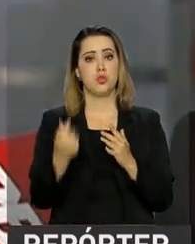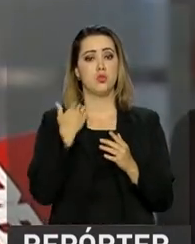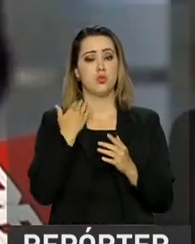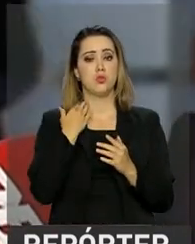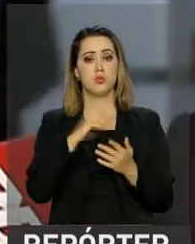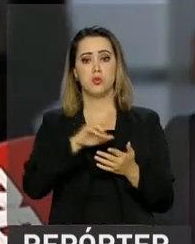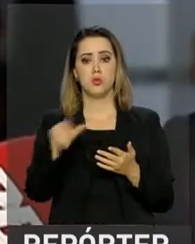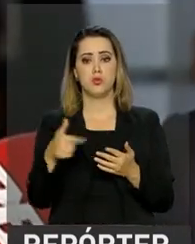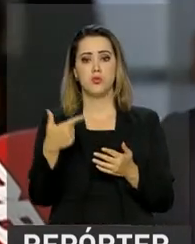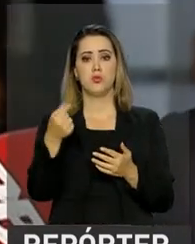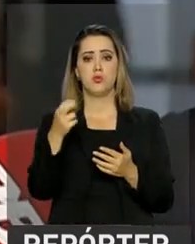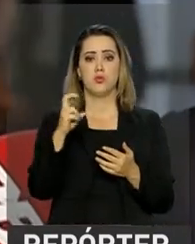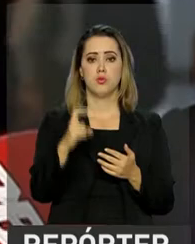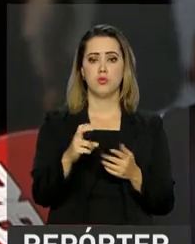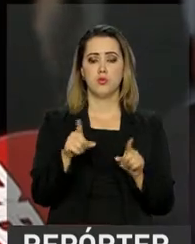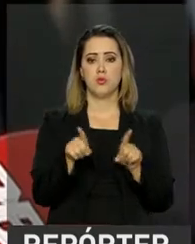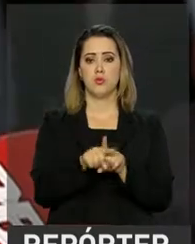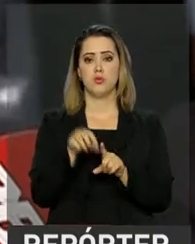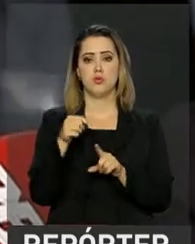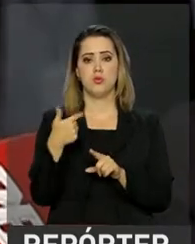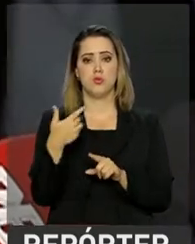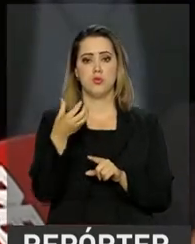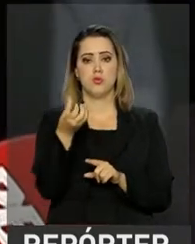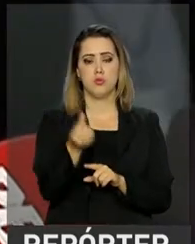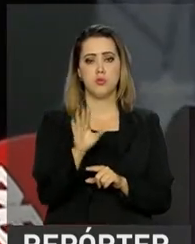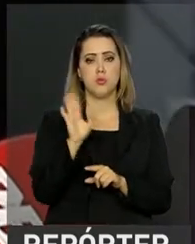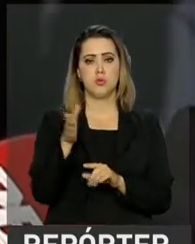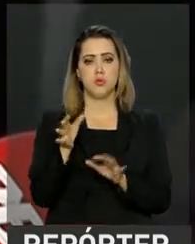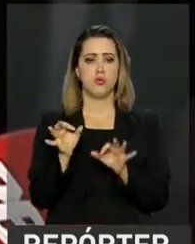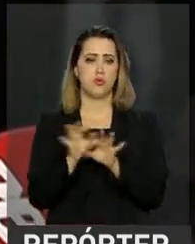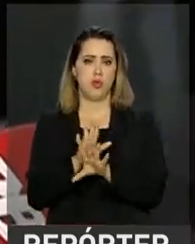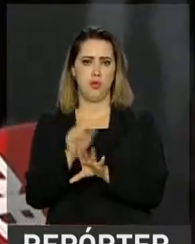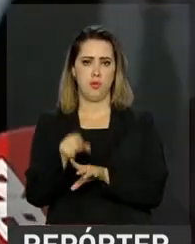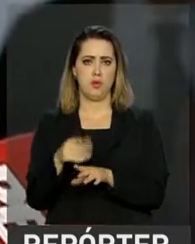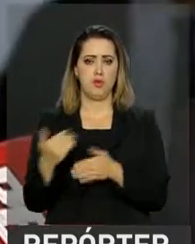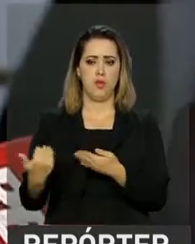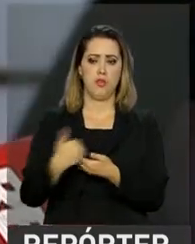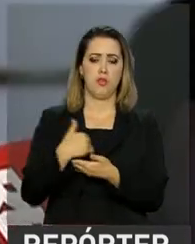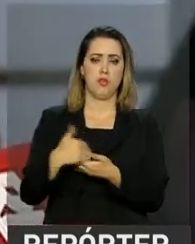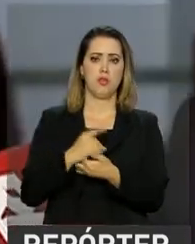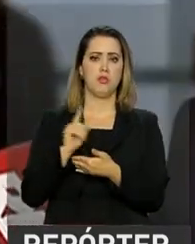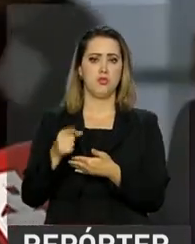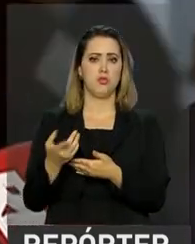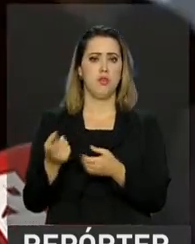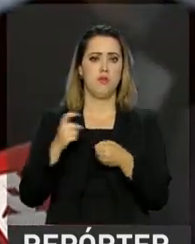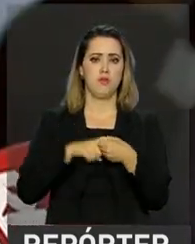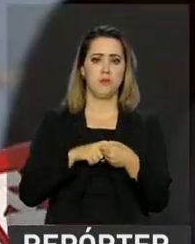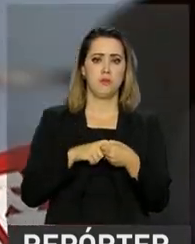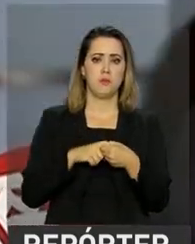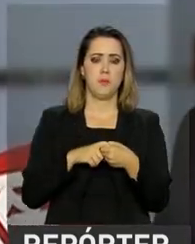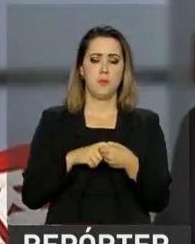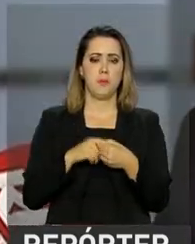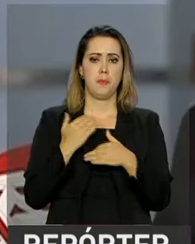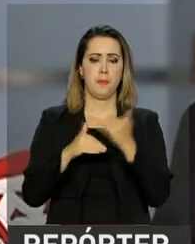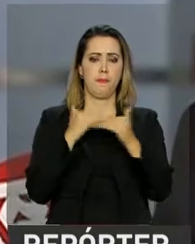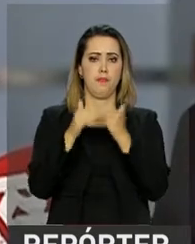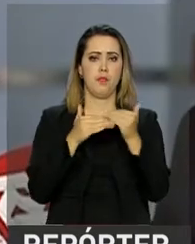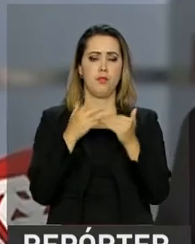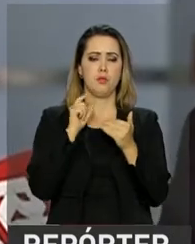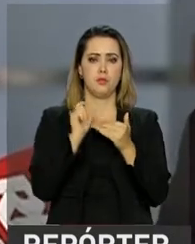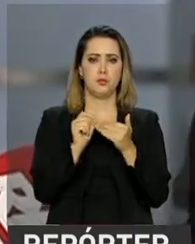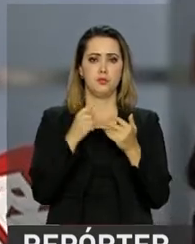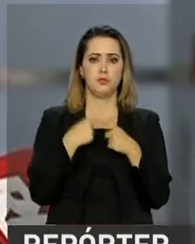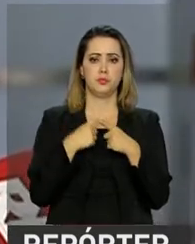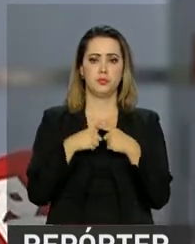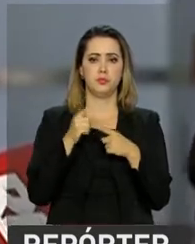recessão de 2015-2016, que também é um fenômeno que já está se esgotando, a arrecadação também deve subir em